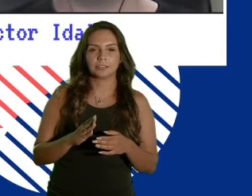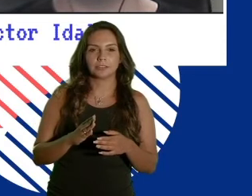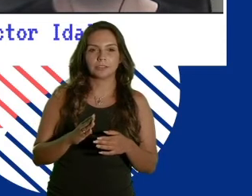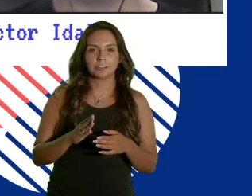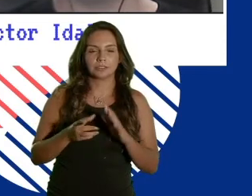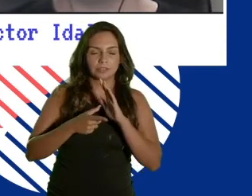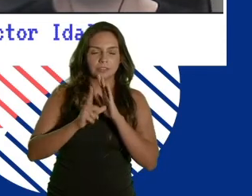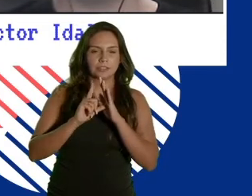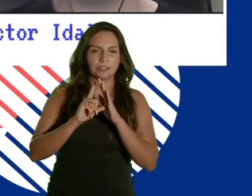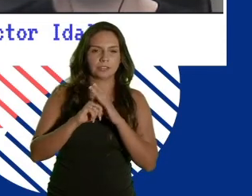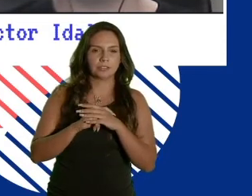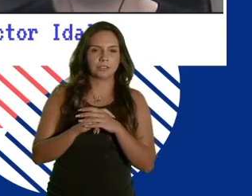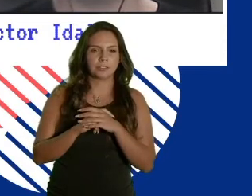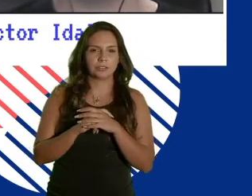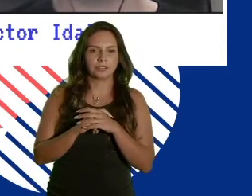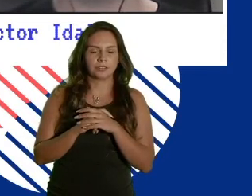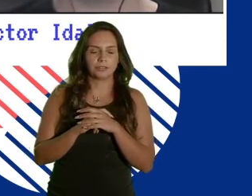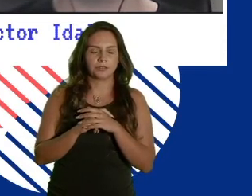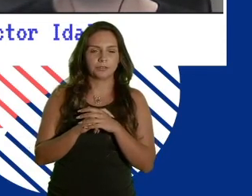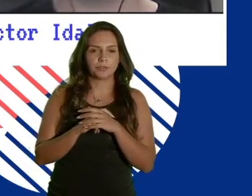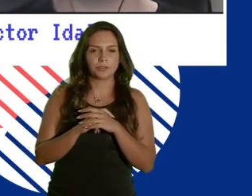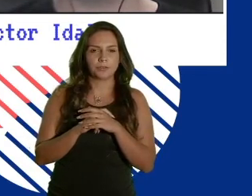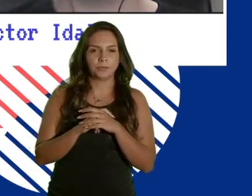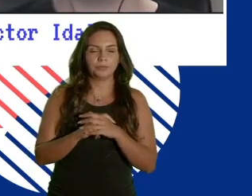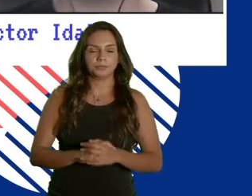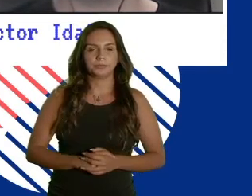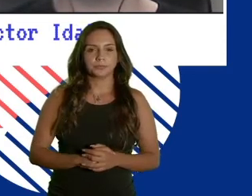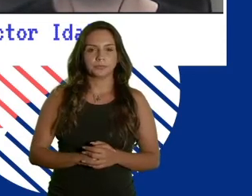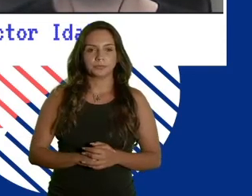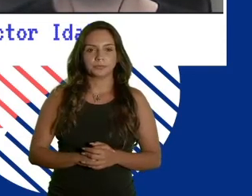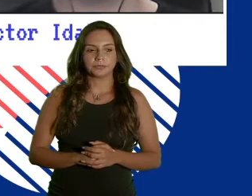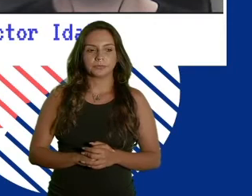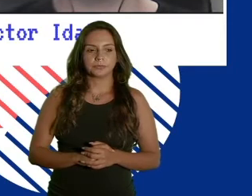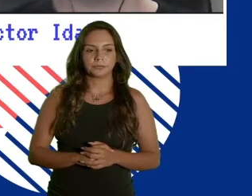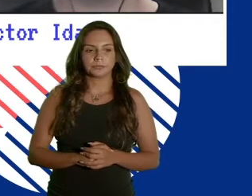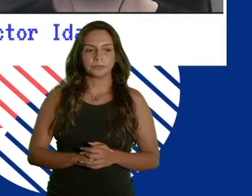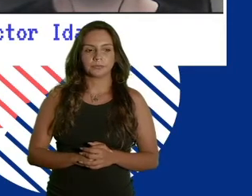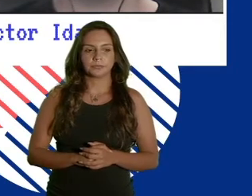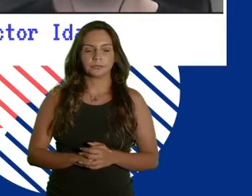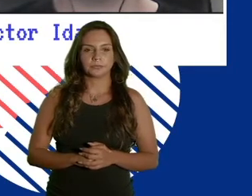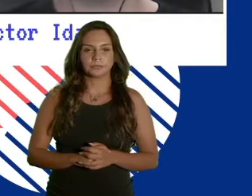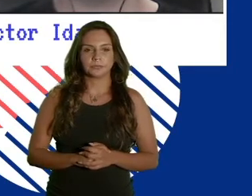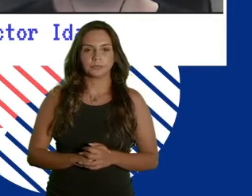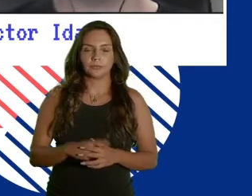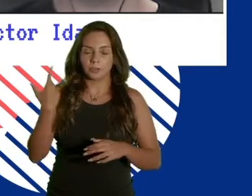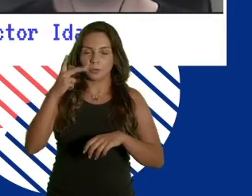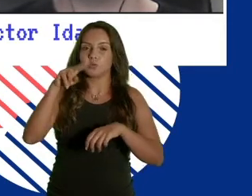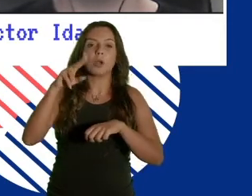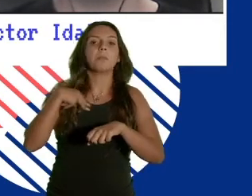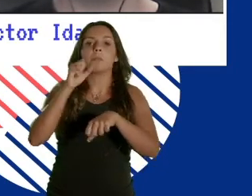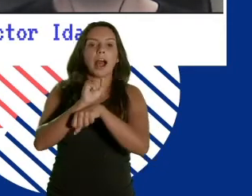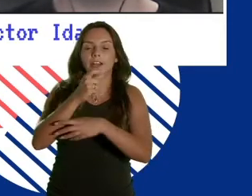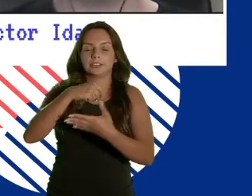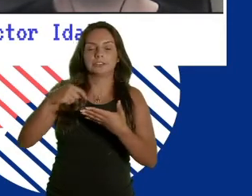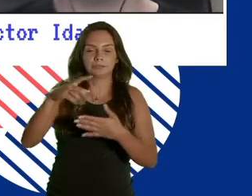da Fernanda de Pedro. E nunca mais parei de escrever. Então,